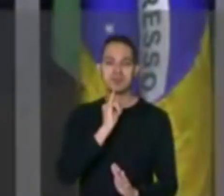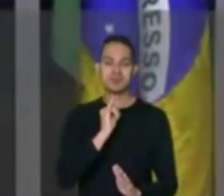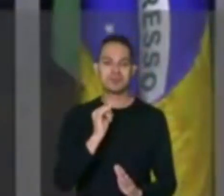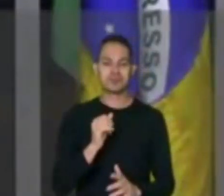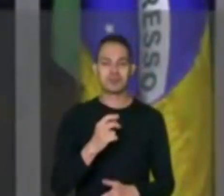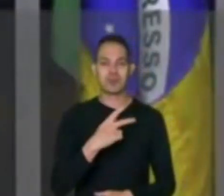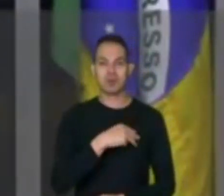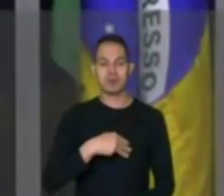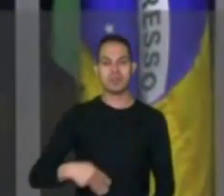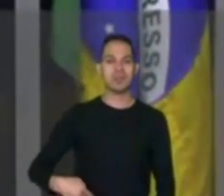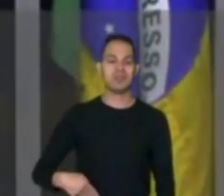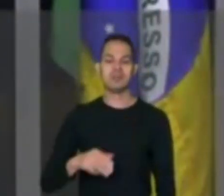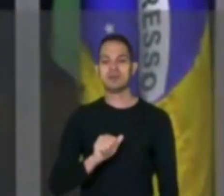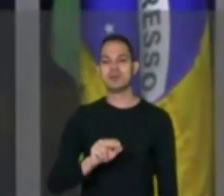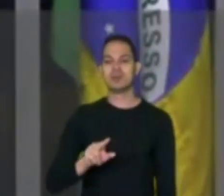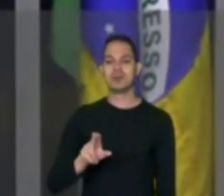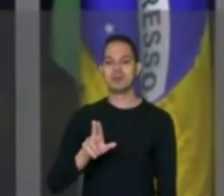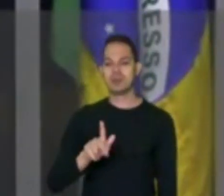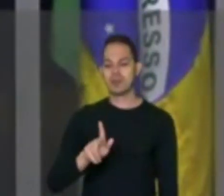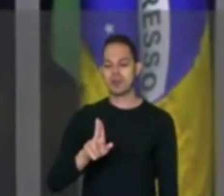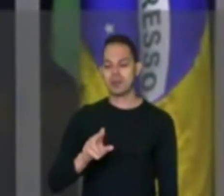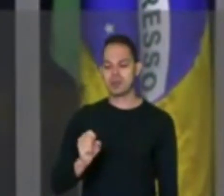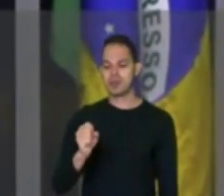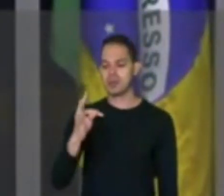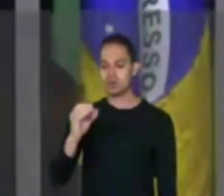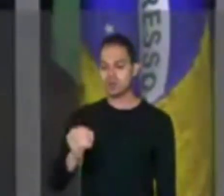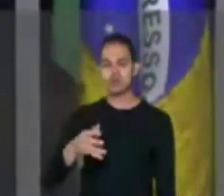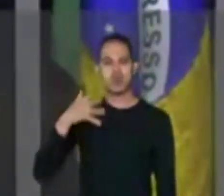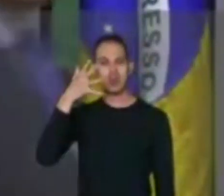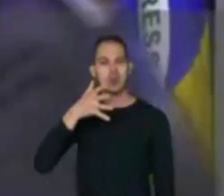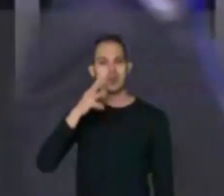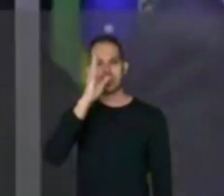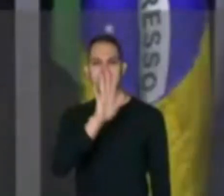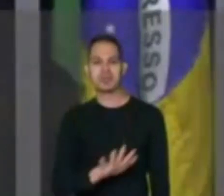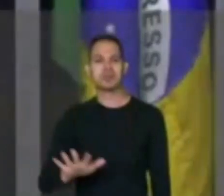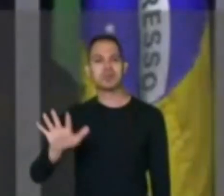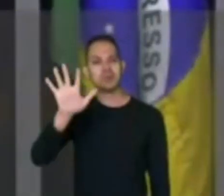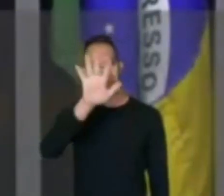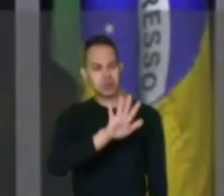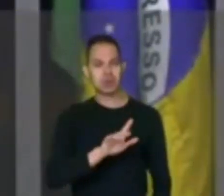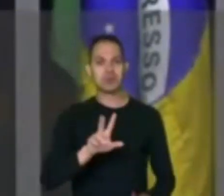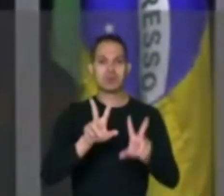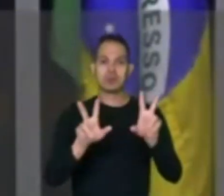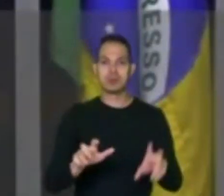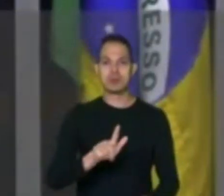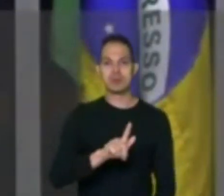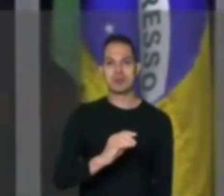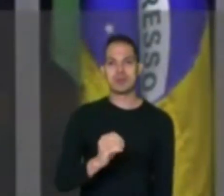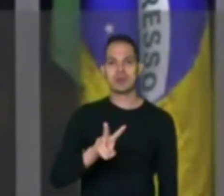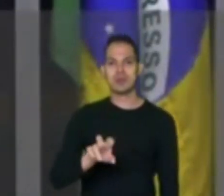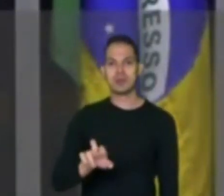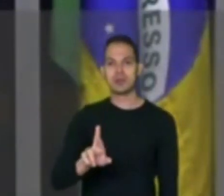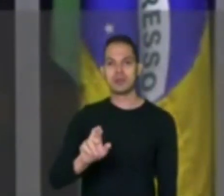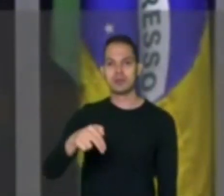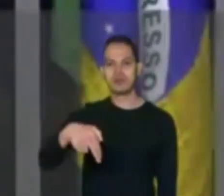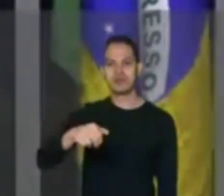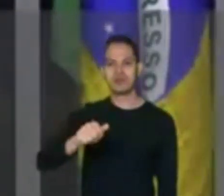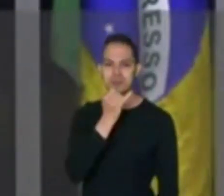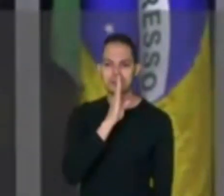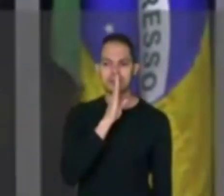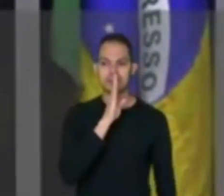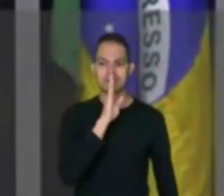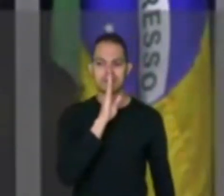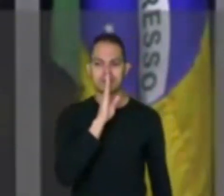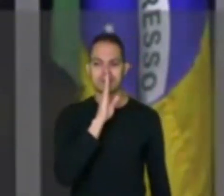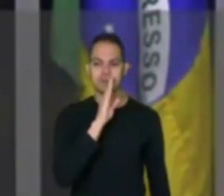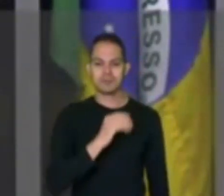sobre governança. Palestras, Brasil afora, e tem todo o meu respeito. Agora, fazer o que foi feito ontem, aliás,